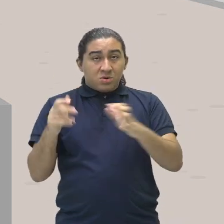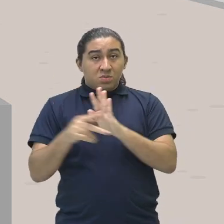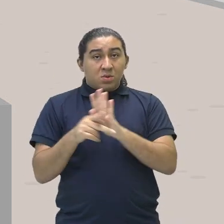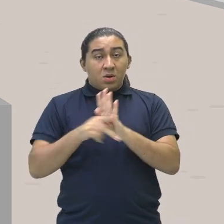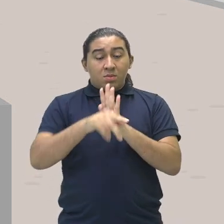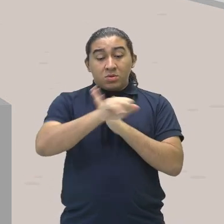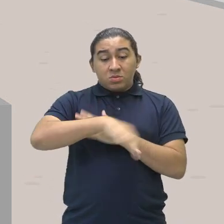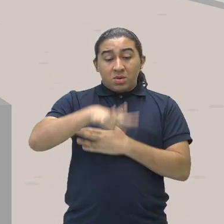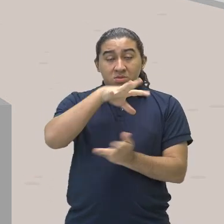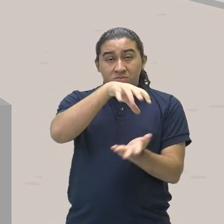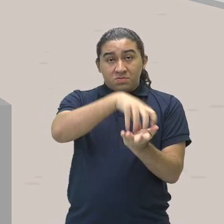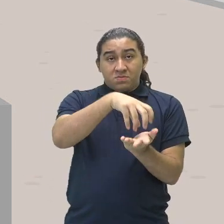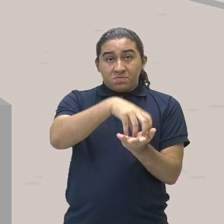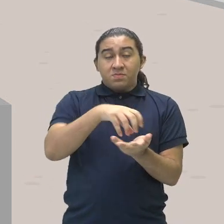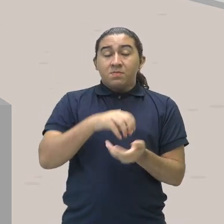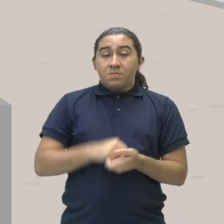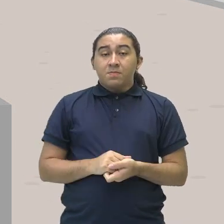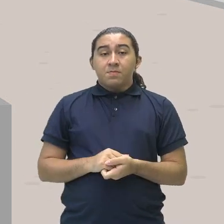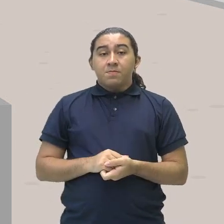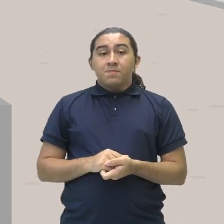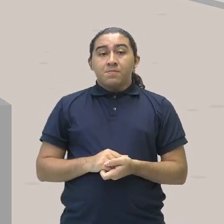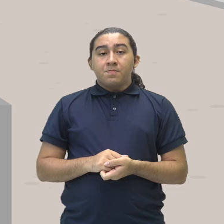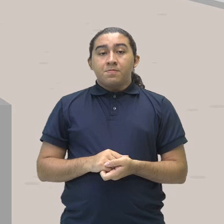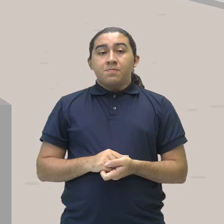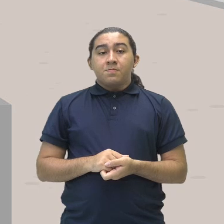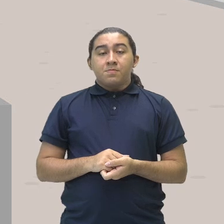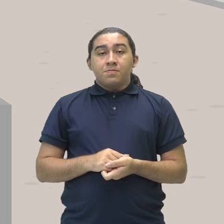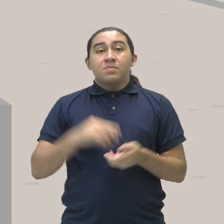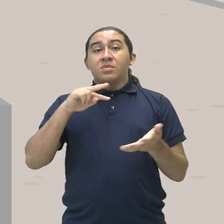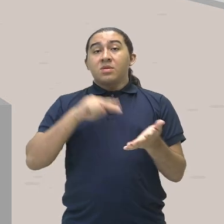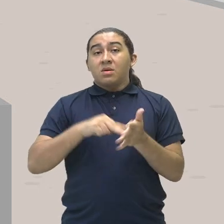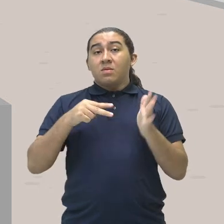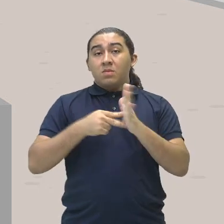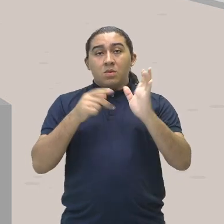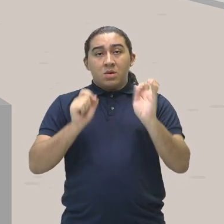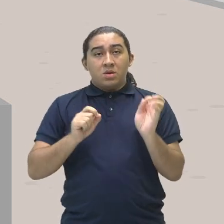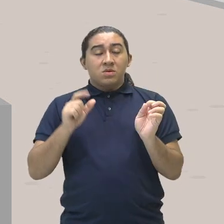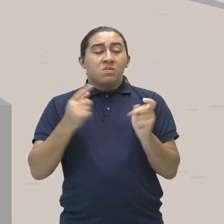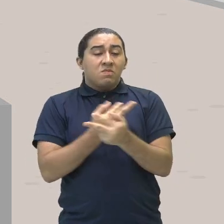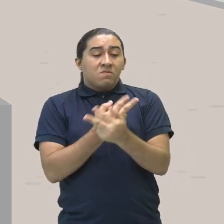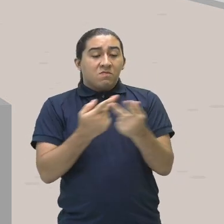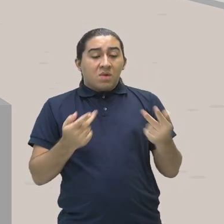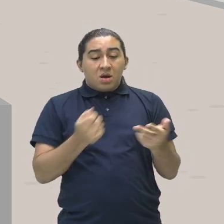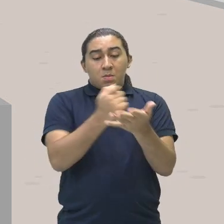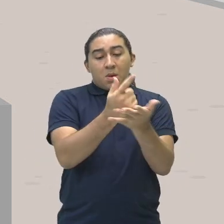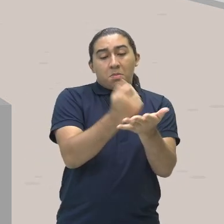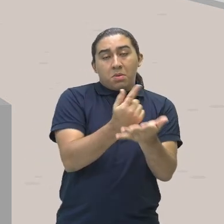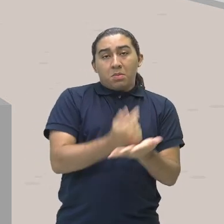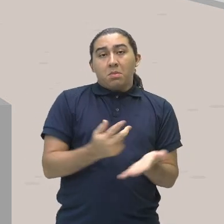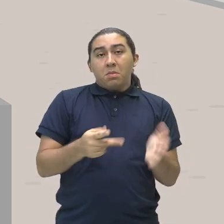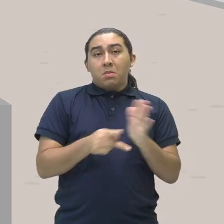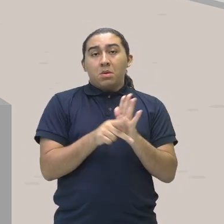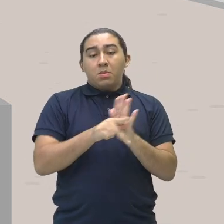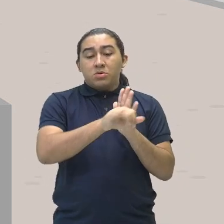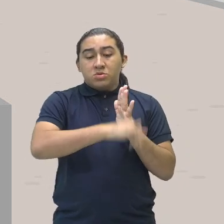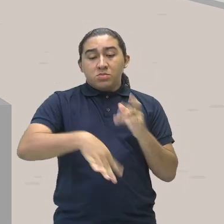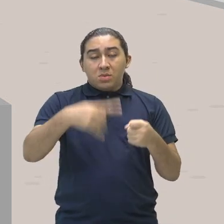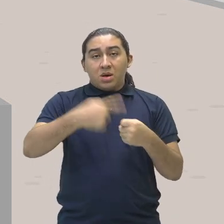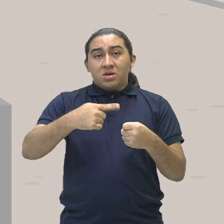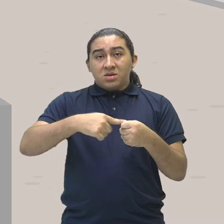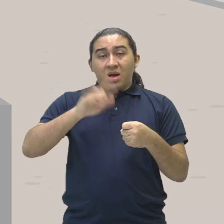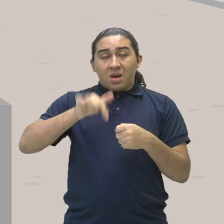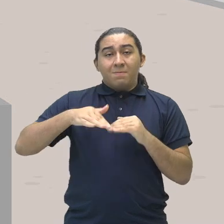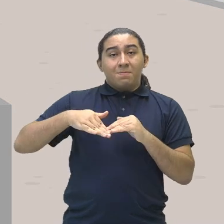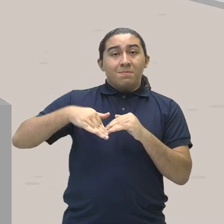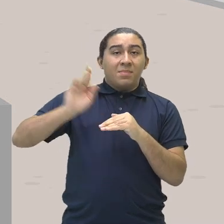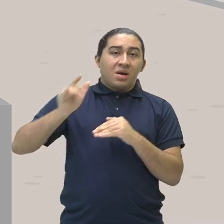Índias Ocidentais, e que considerava os gastos de Maurício de Nassau com a cidade excessivos. E